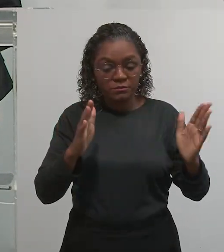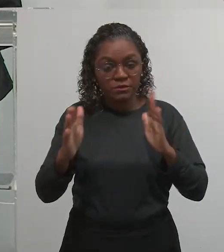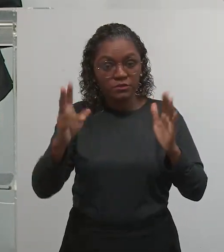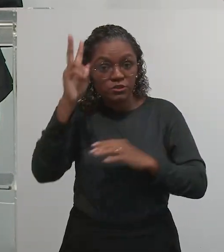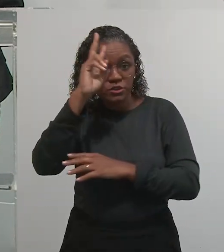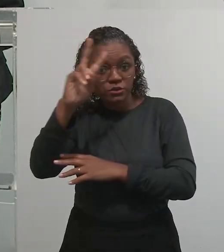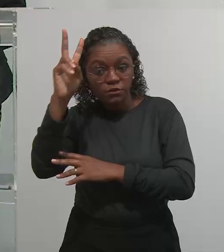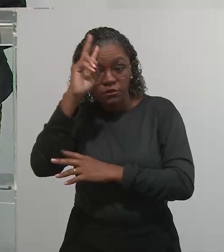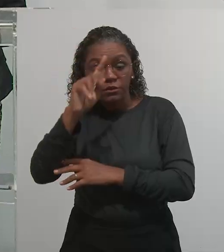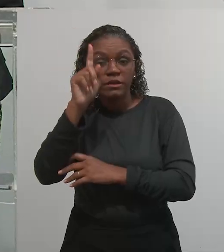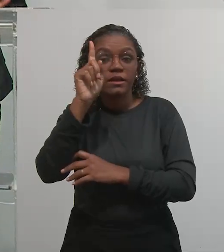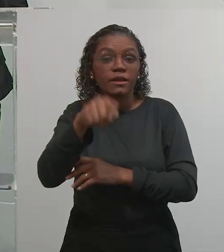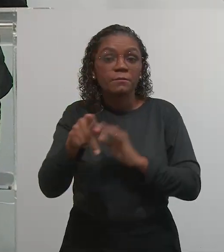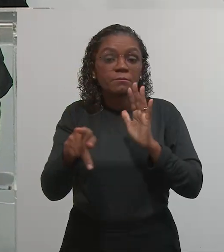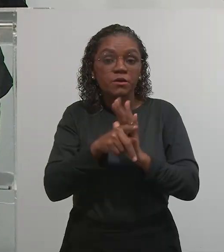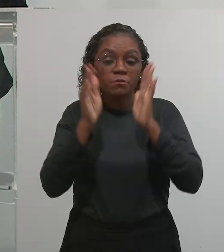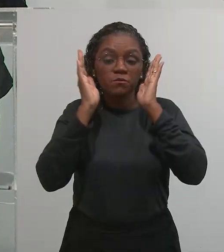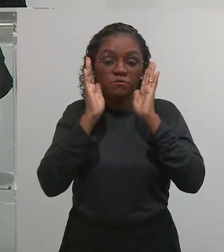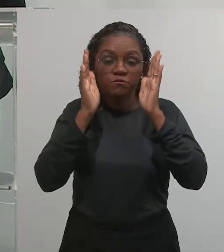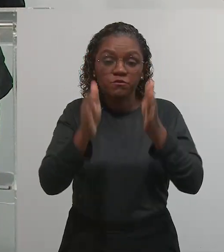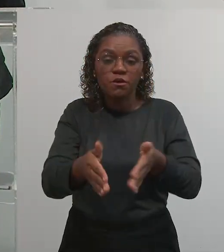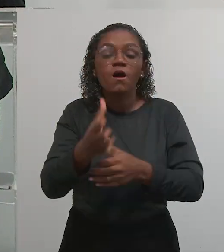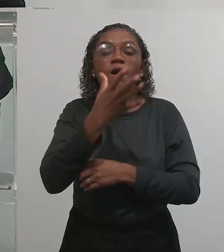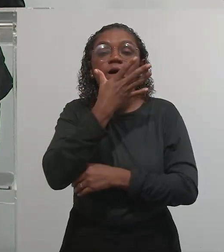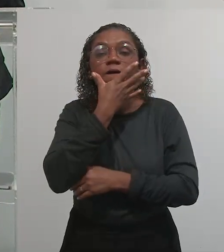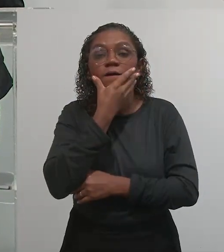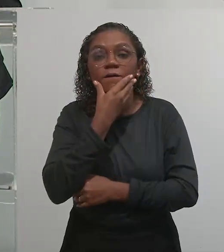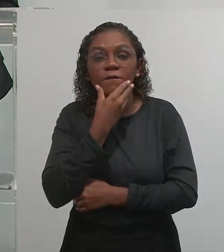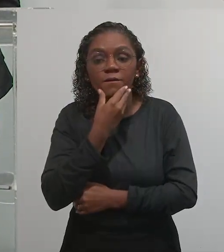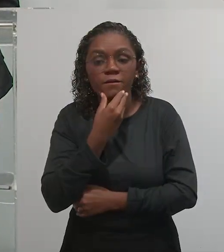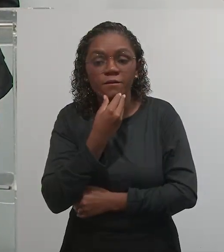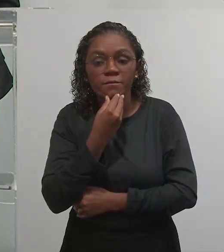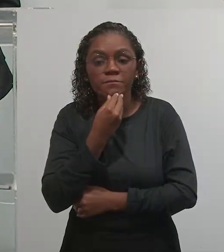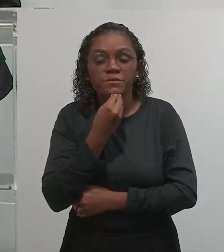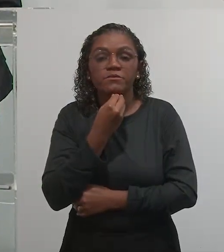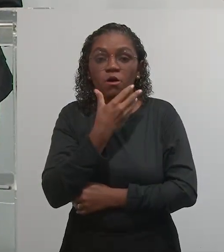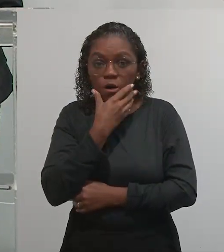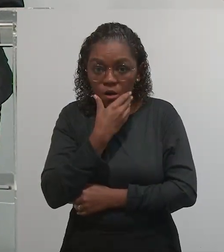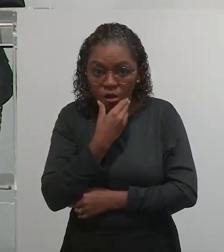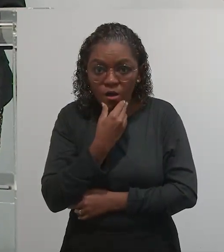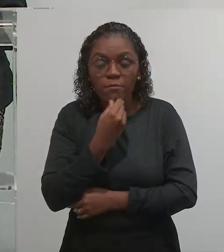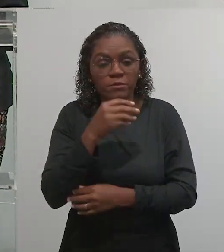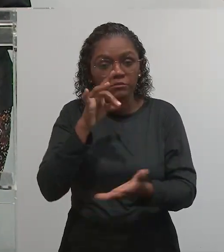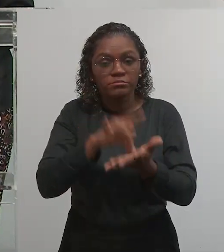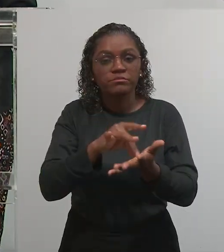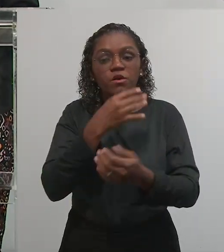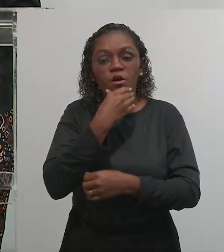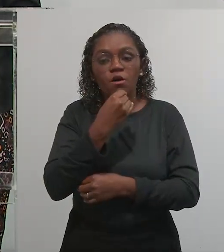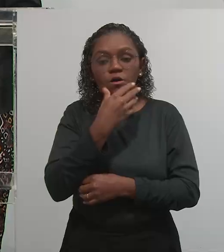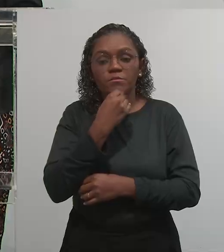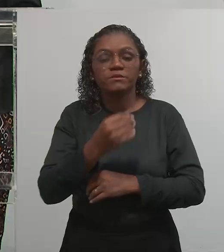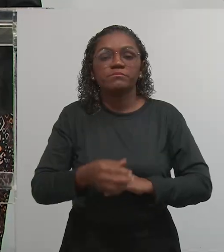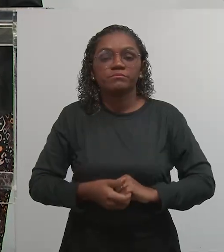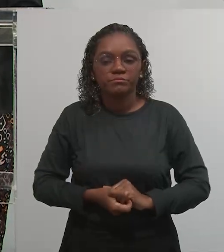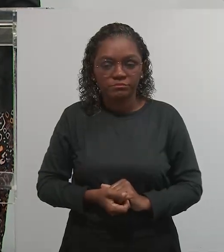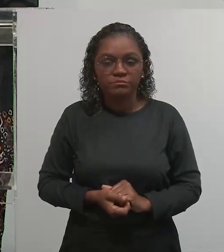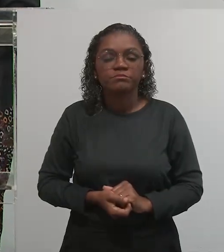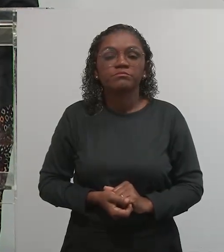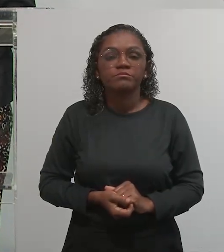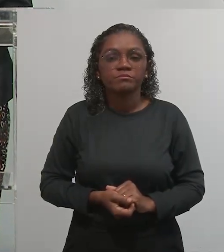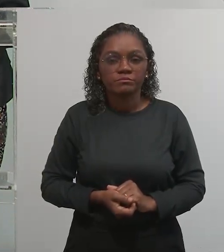está falando de educação para homens, quando eu falo homens, é homens mesmo, no sentido do